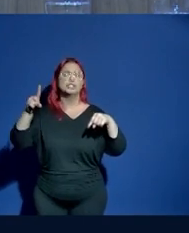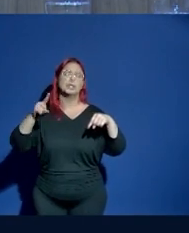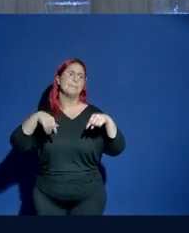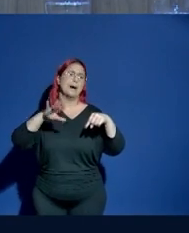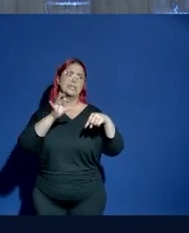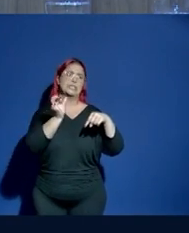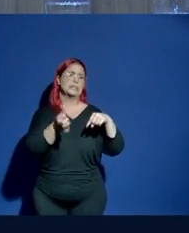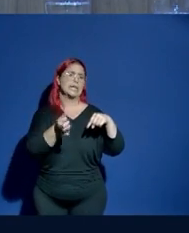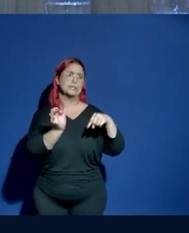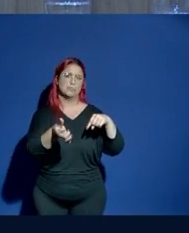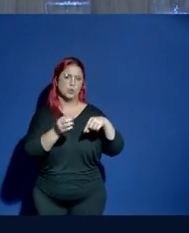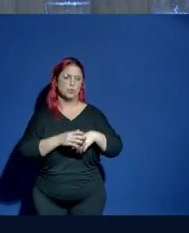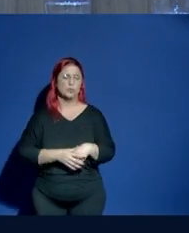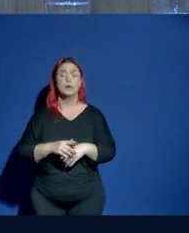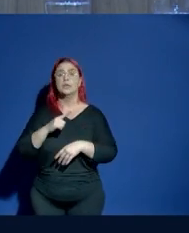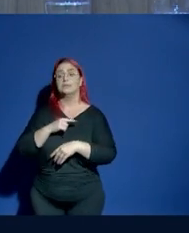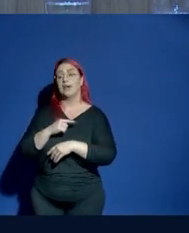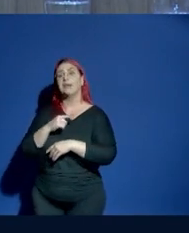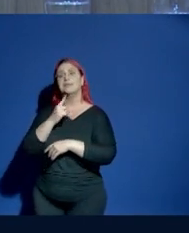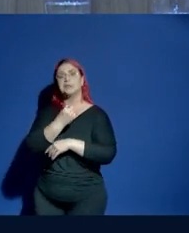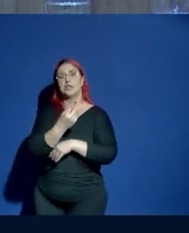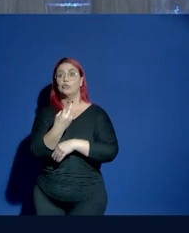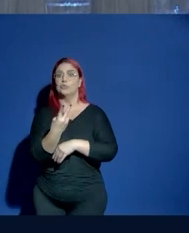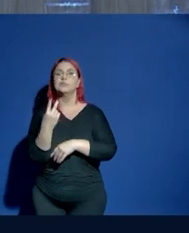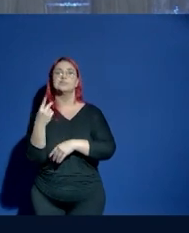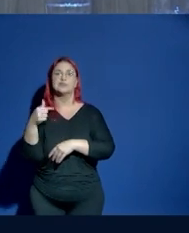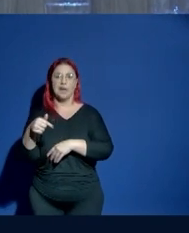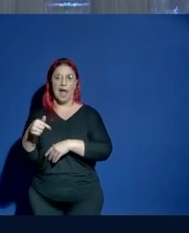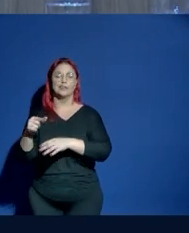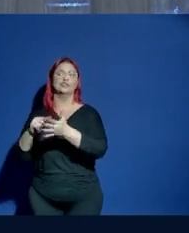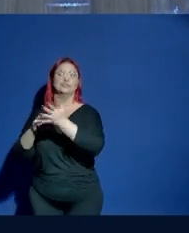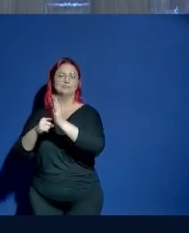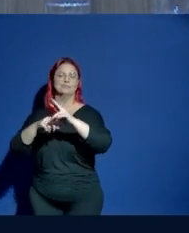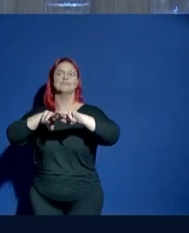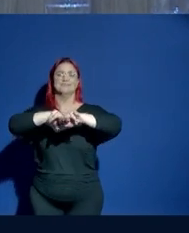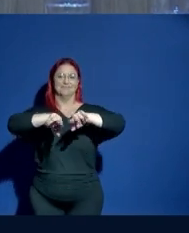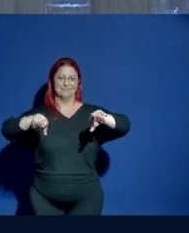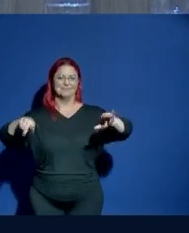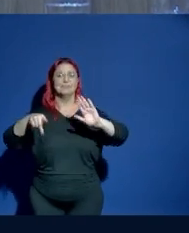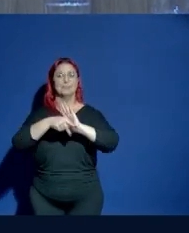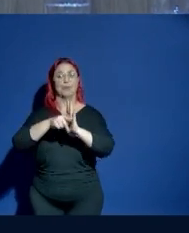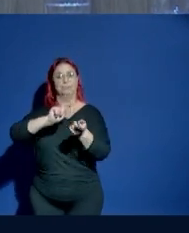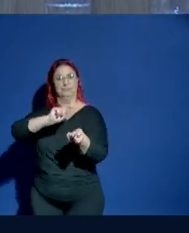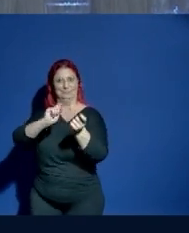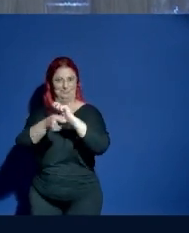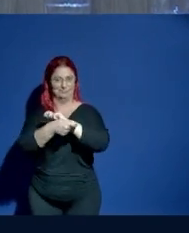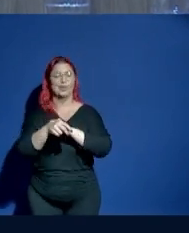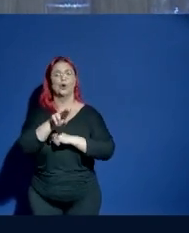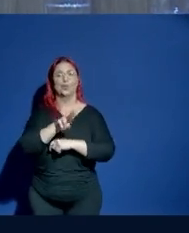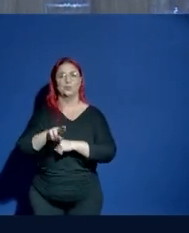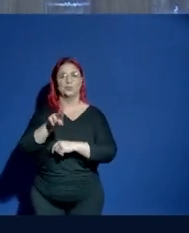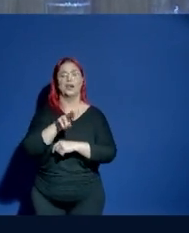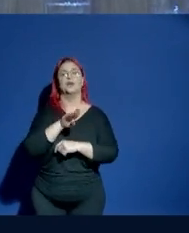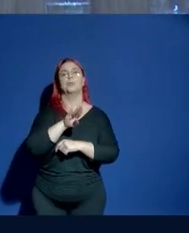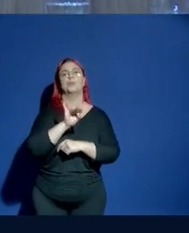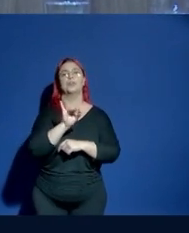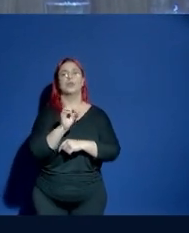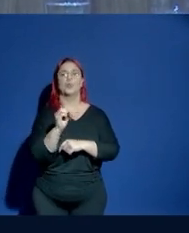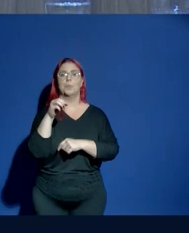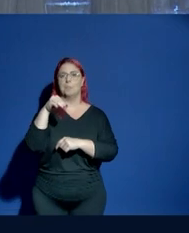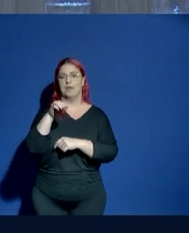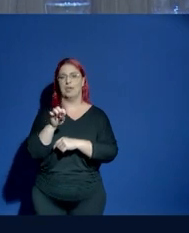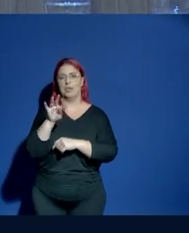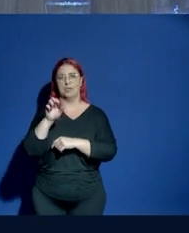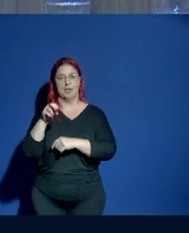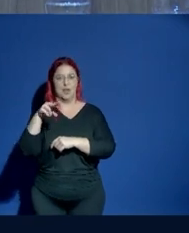já temos 127 veículos leves convertidos e sendo utilizados com biometriano